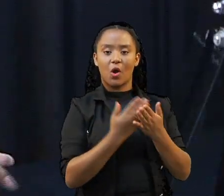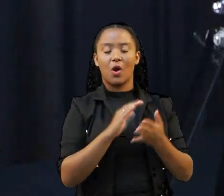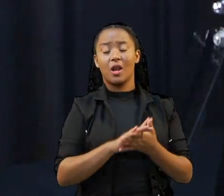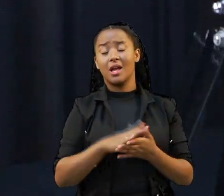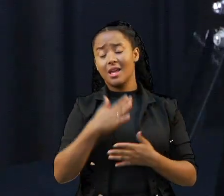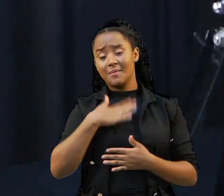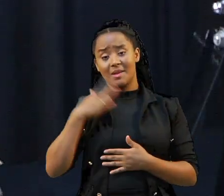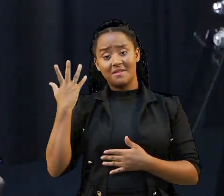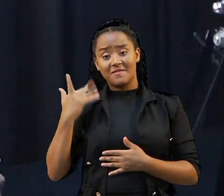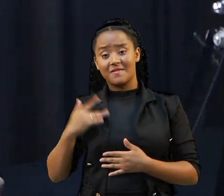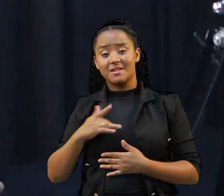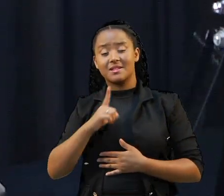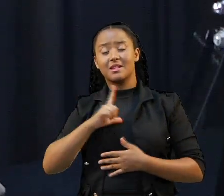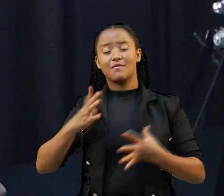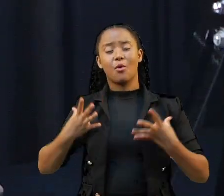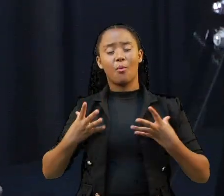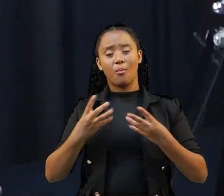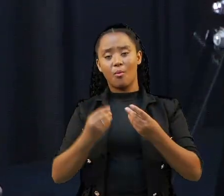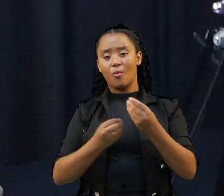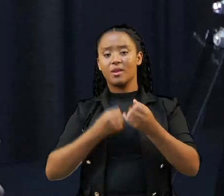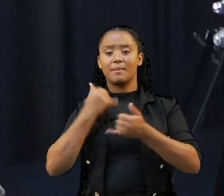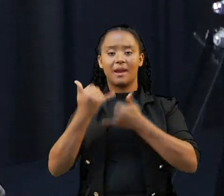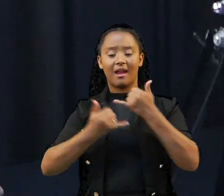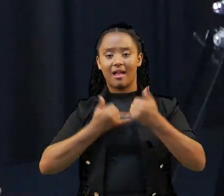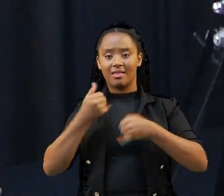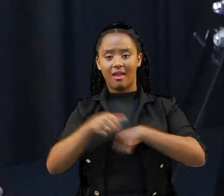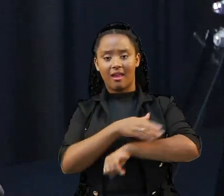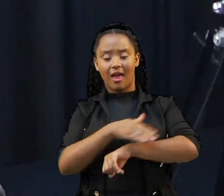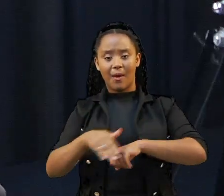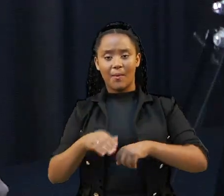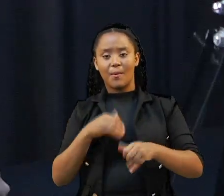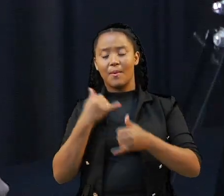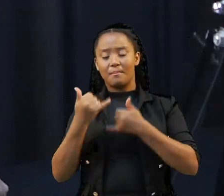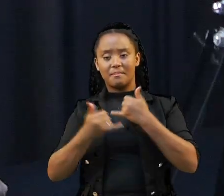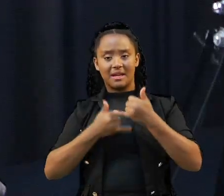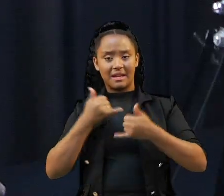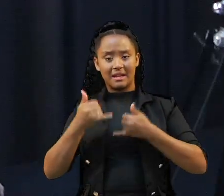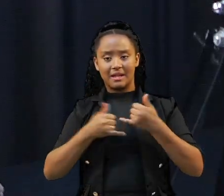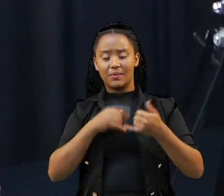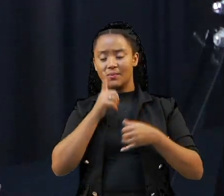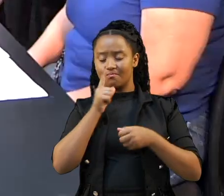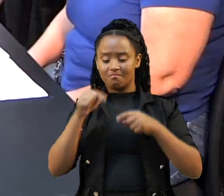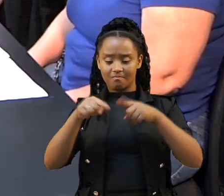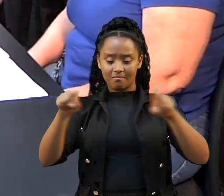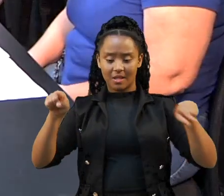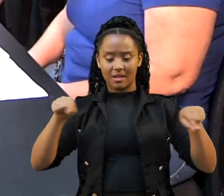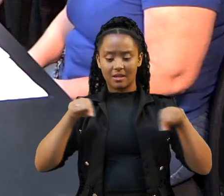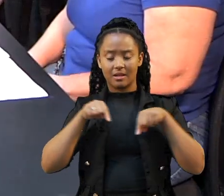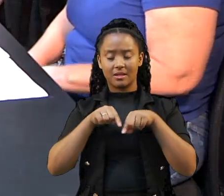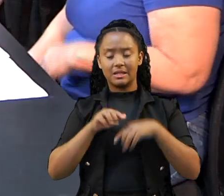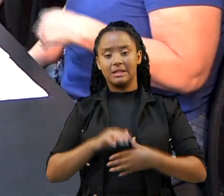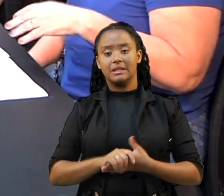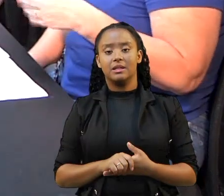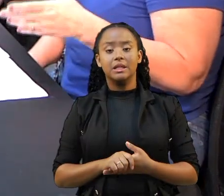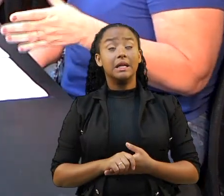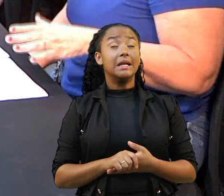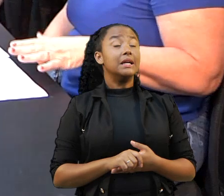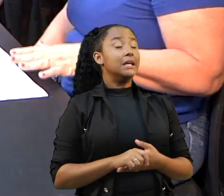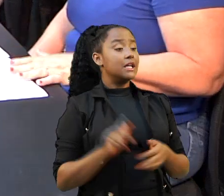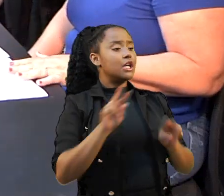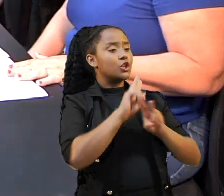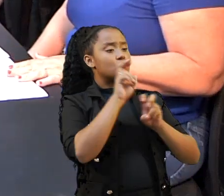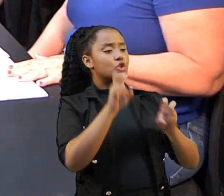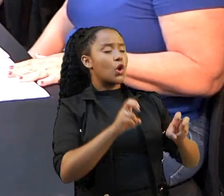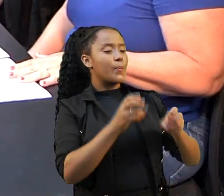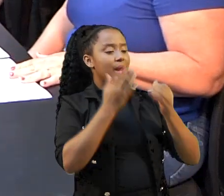nos igarapés, com treinos de carimbó, e é isso. E com relação à culinária que você